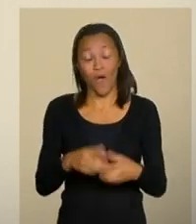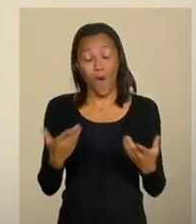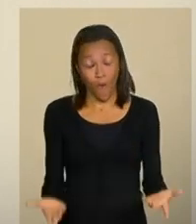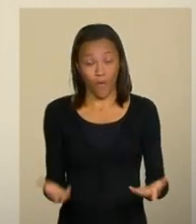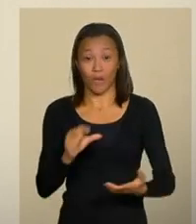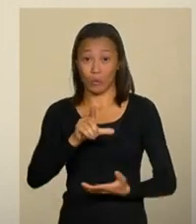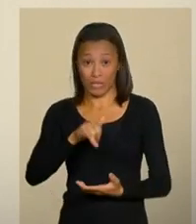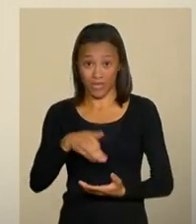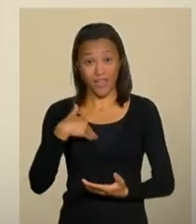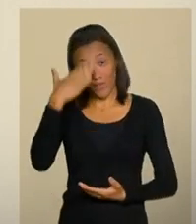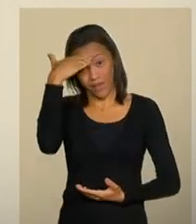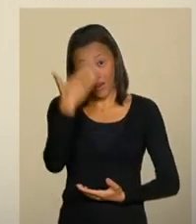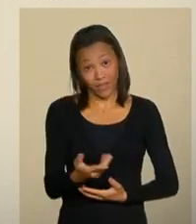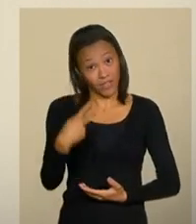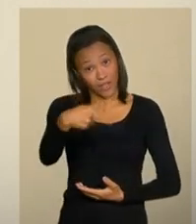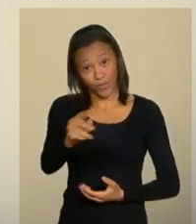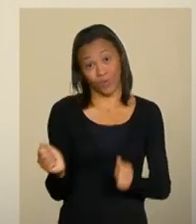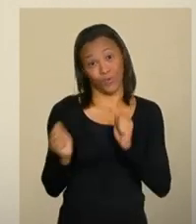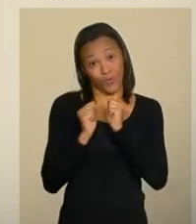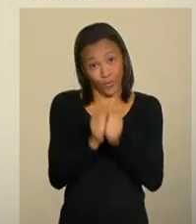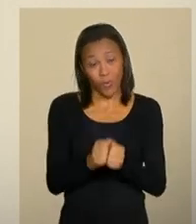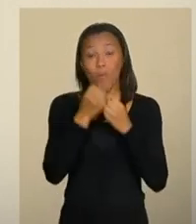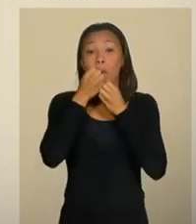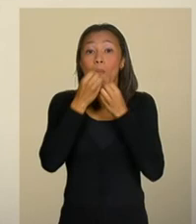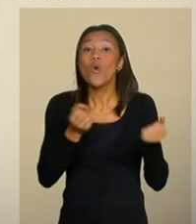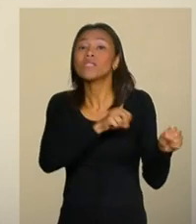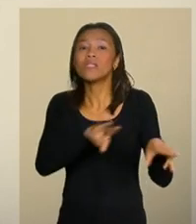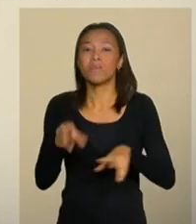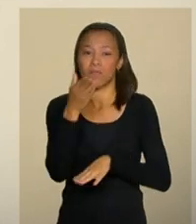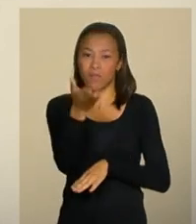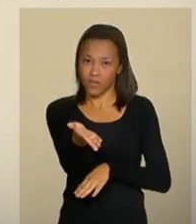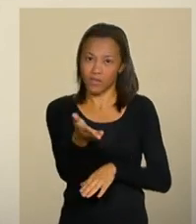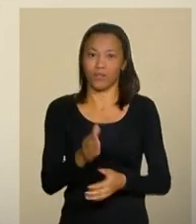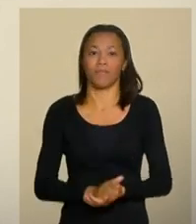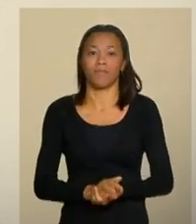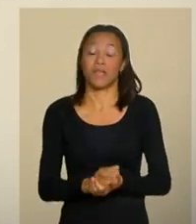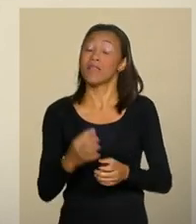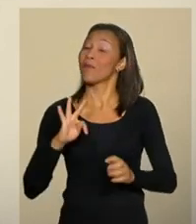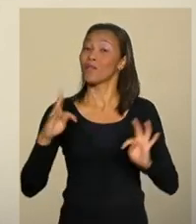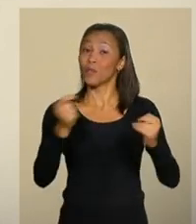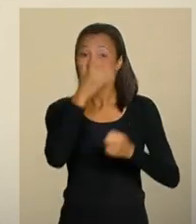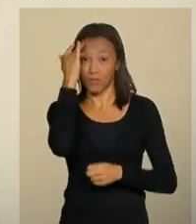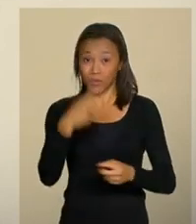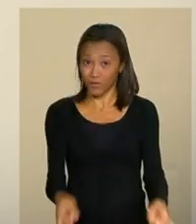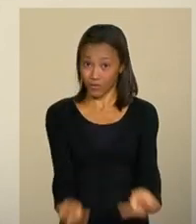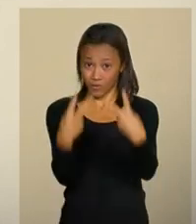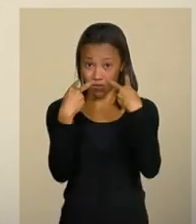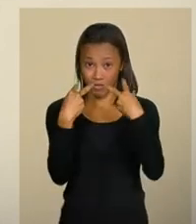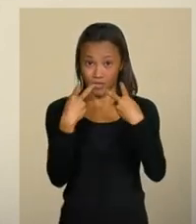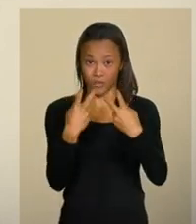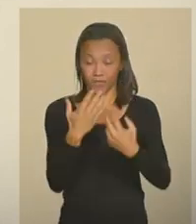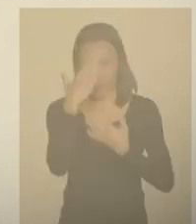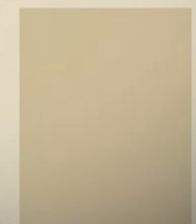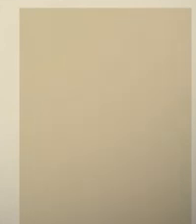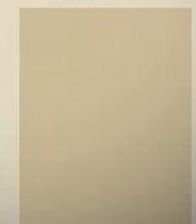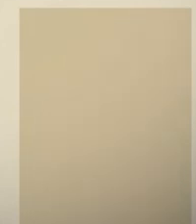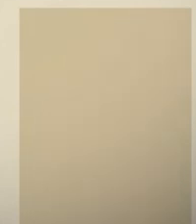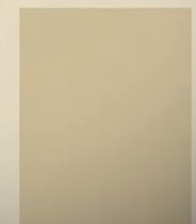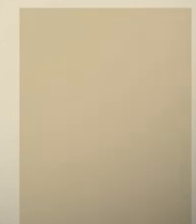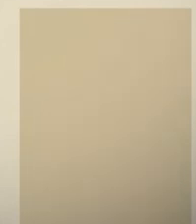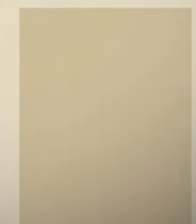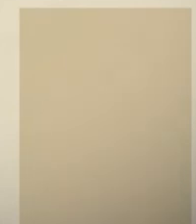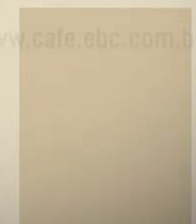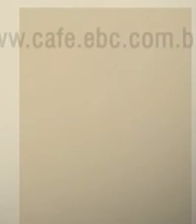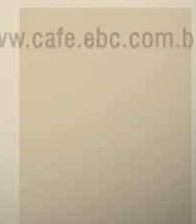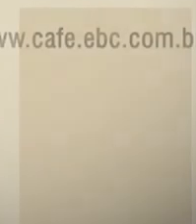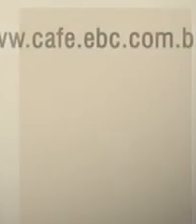Luciano Eu que agradeço a sua companhia uma boa semana para você Luciano e para todos os nossos ouvintes Obrigado presidenta e o café